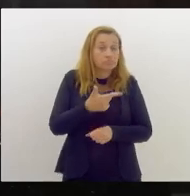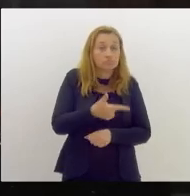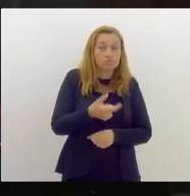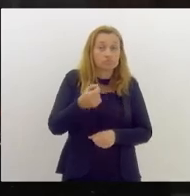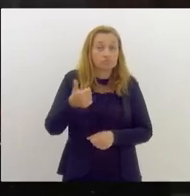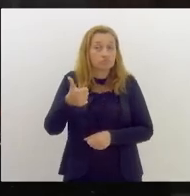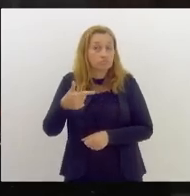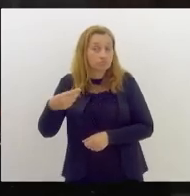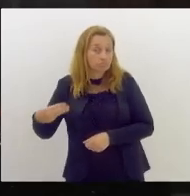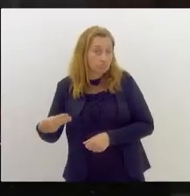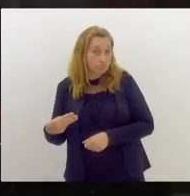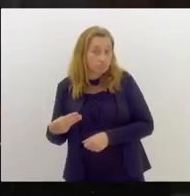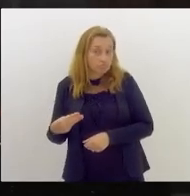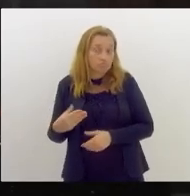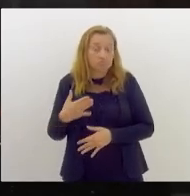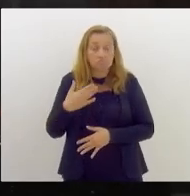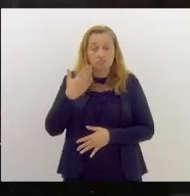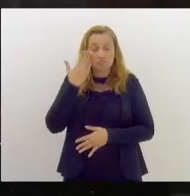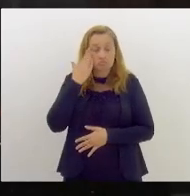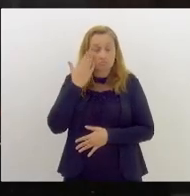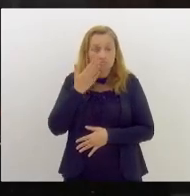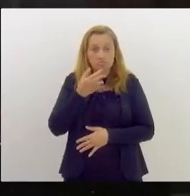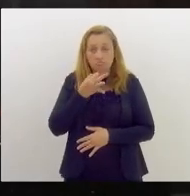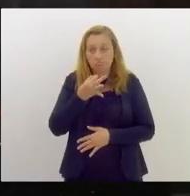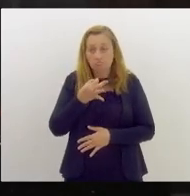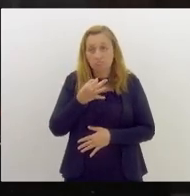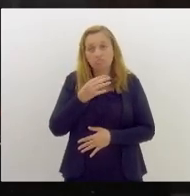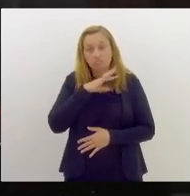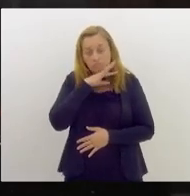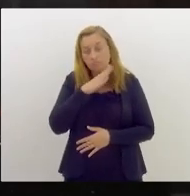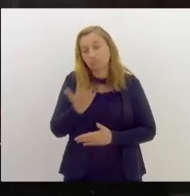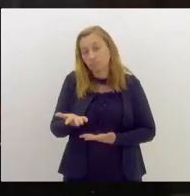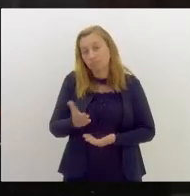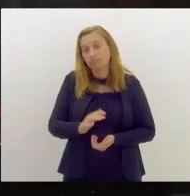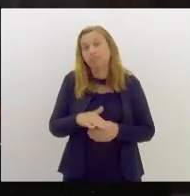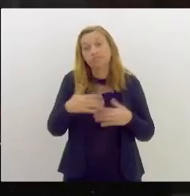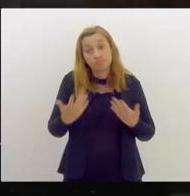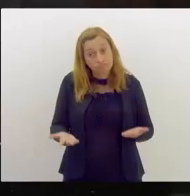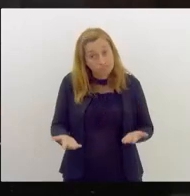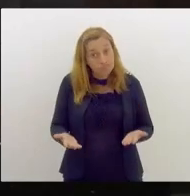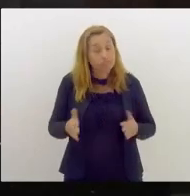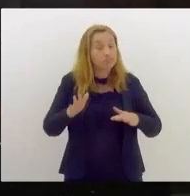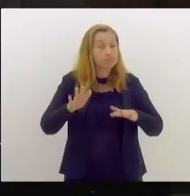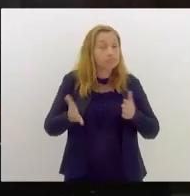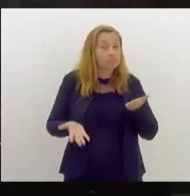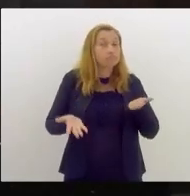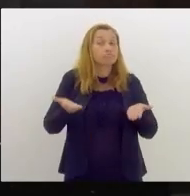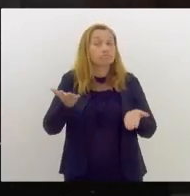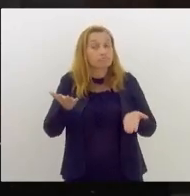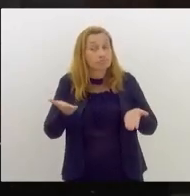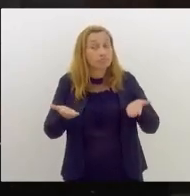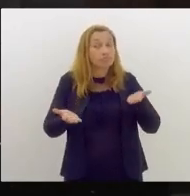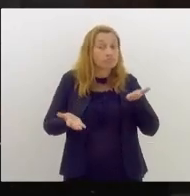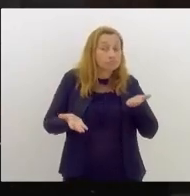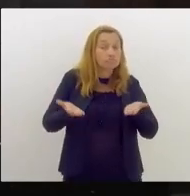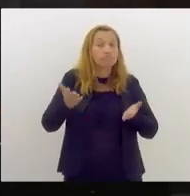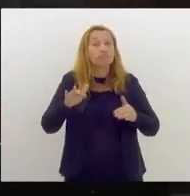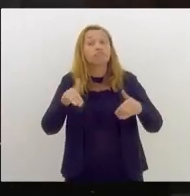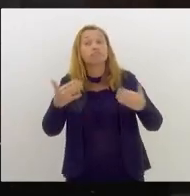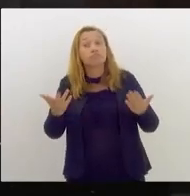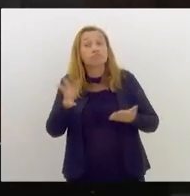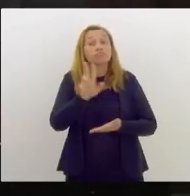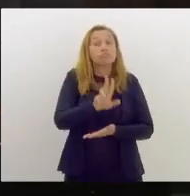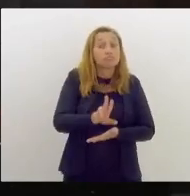o que seria no meu entendimento catastrófico então a que se ponderar Quando é que a gente